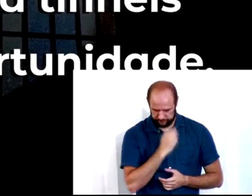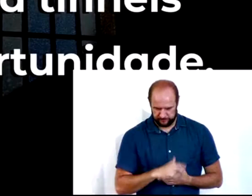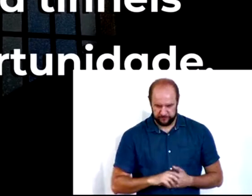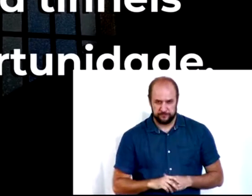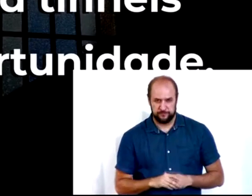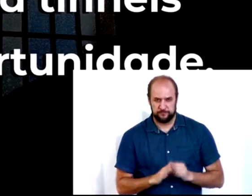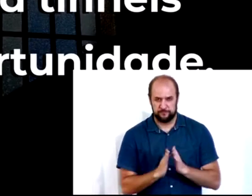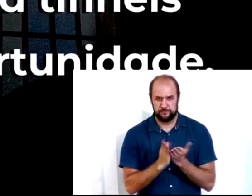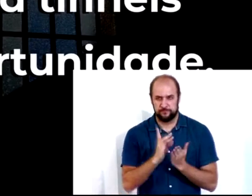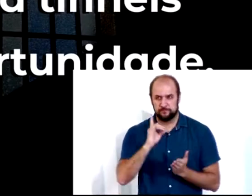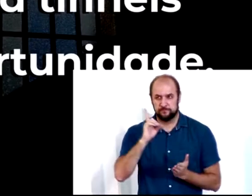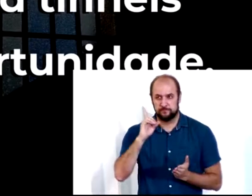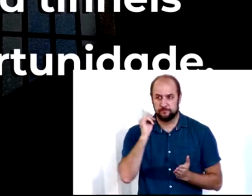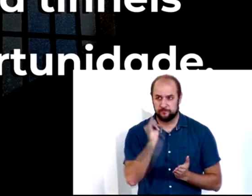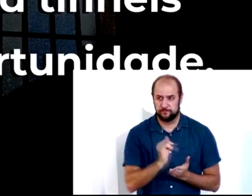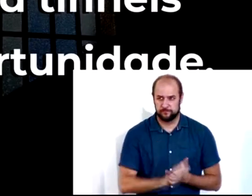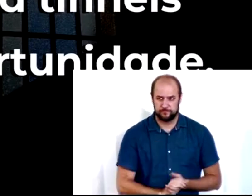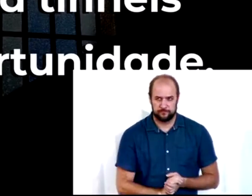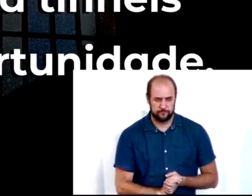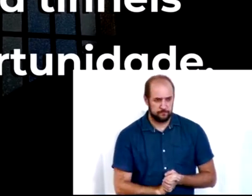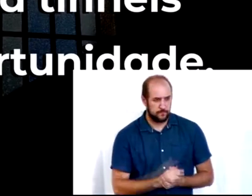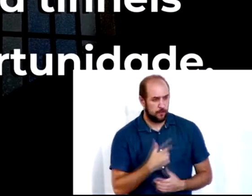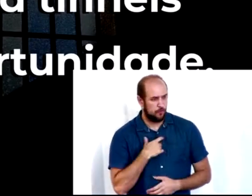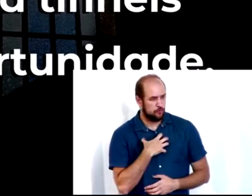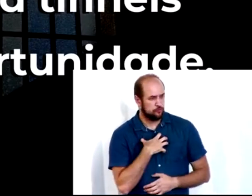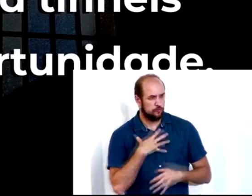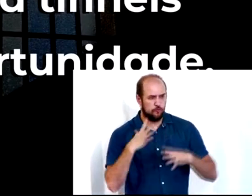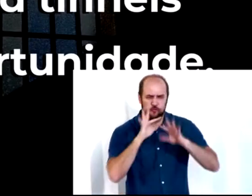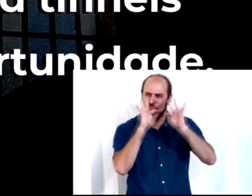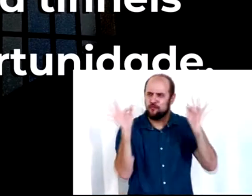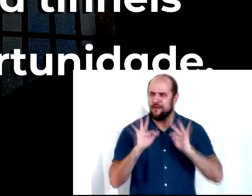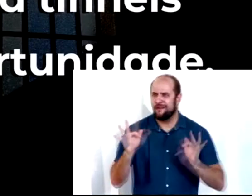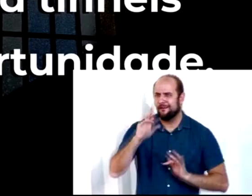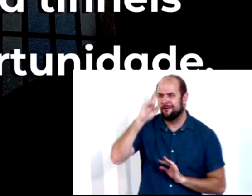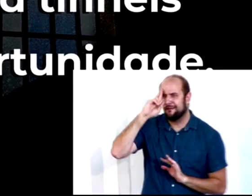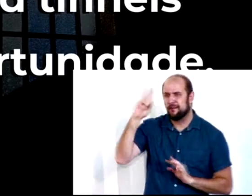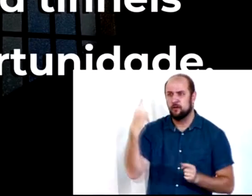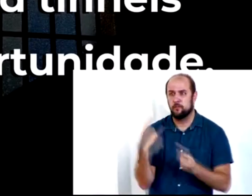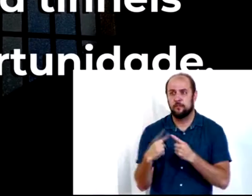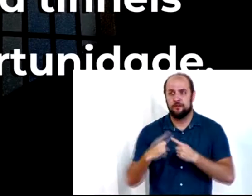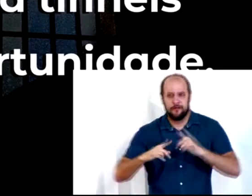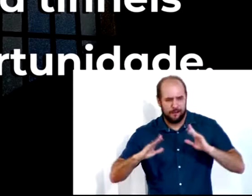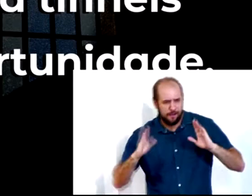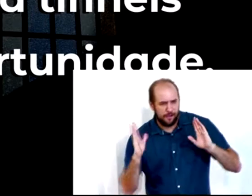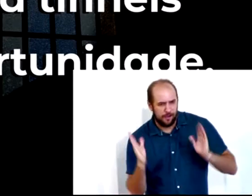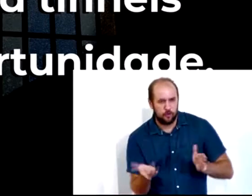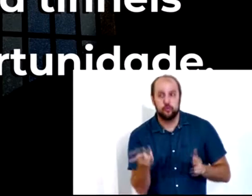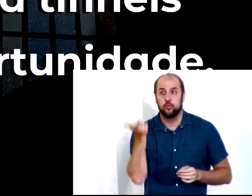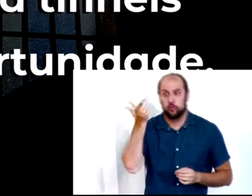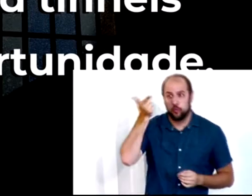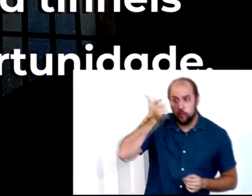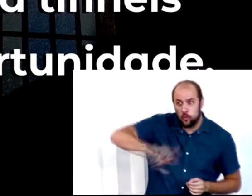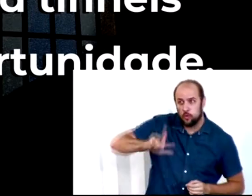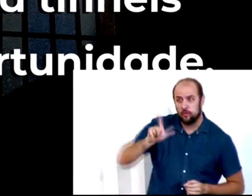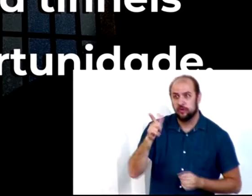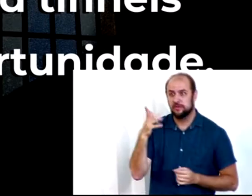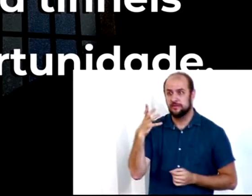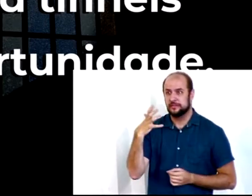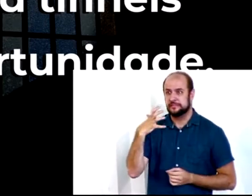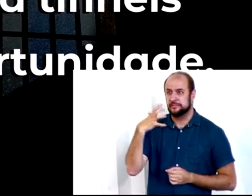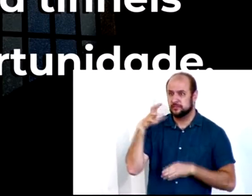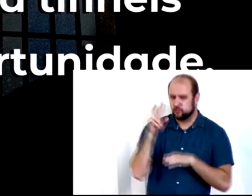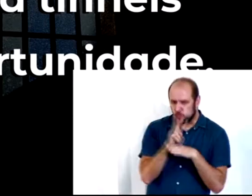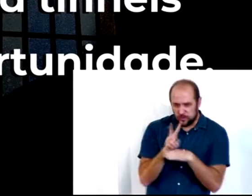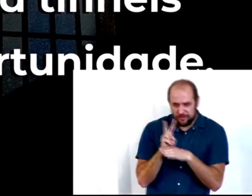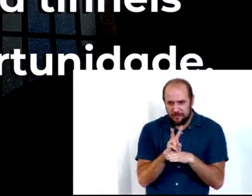Assim diz a palavra do nosso Senhor: Alegrei-me sobremaneira no Senhor, porque agora, uma vez mais, renovastes a meu favor o